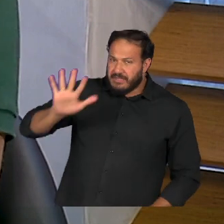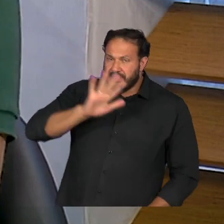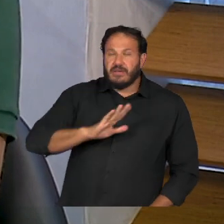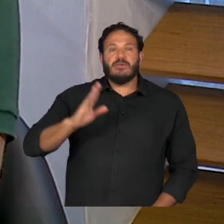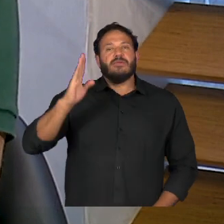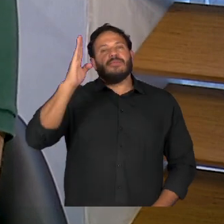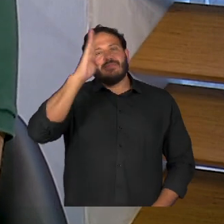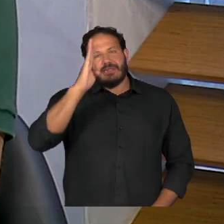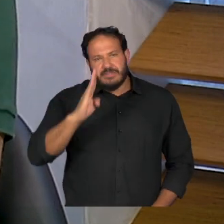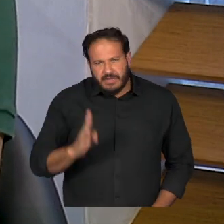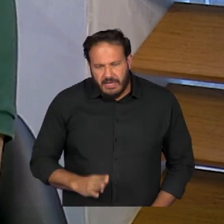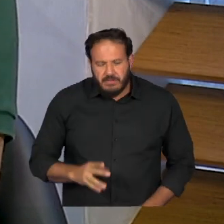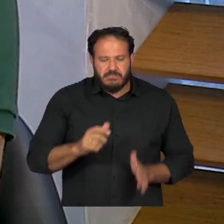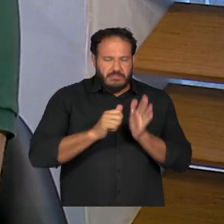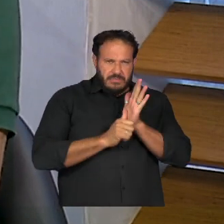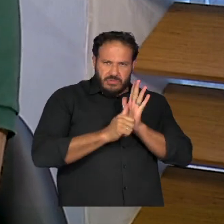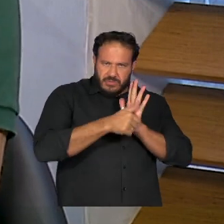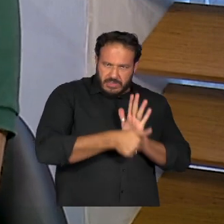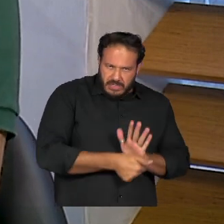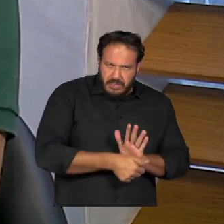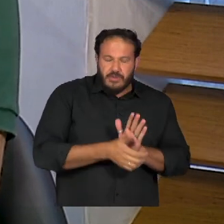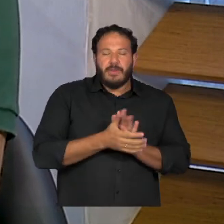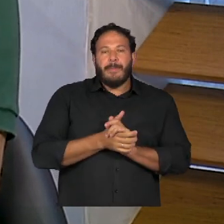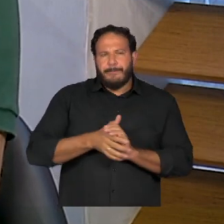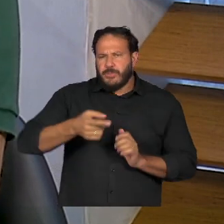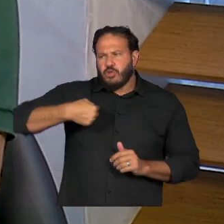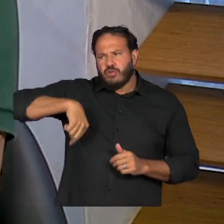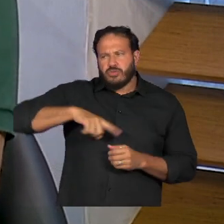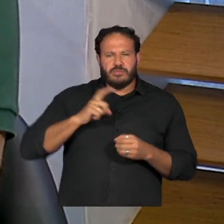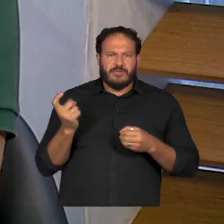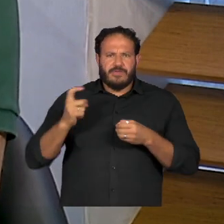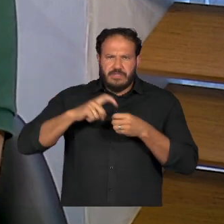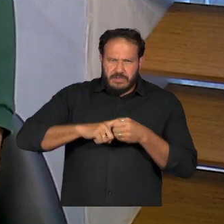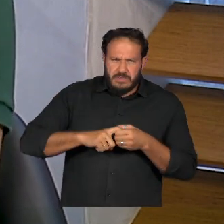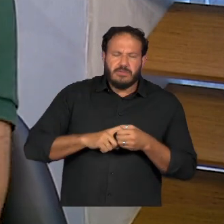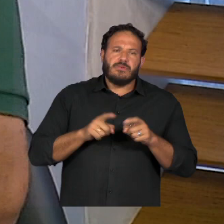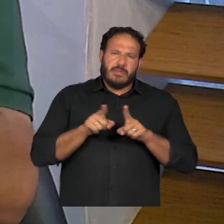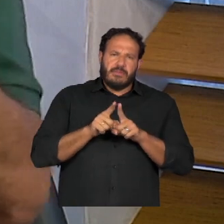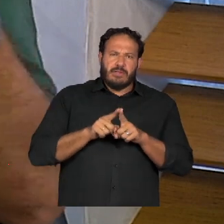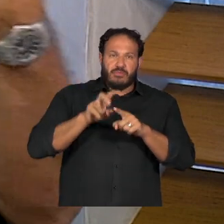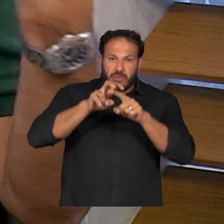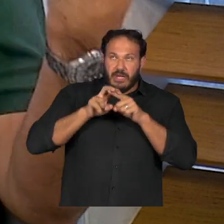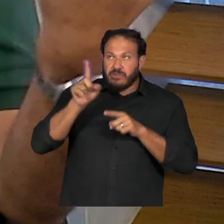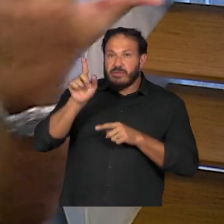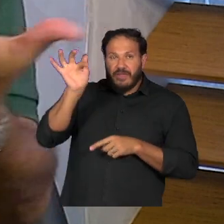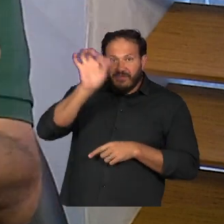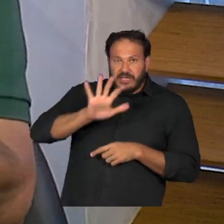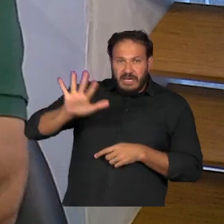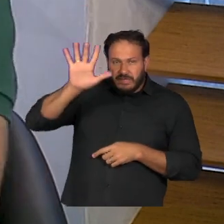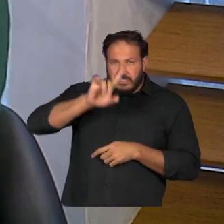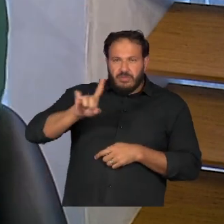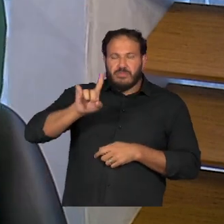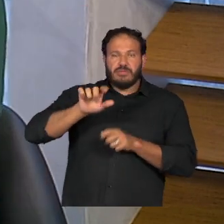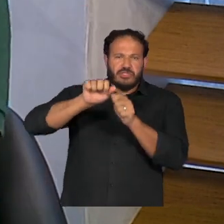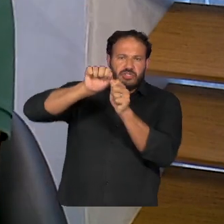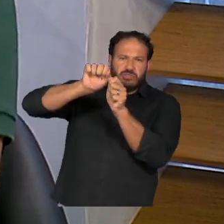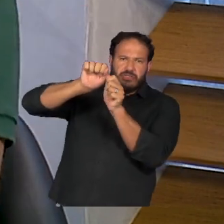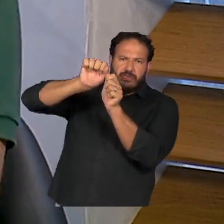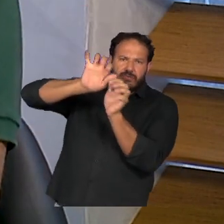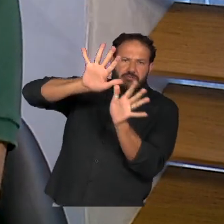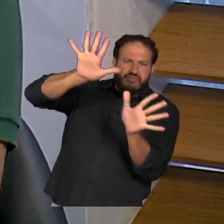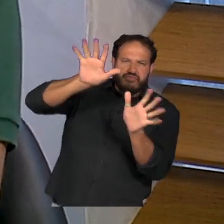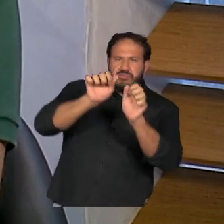associação da sidão eh e através da Federação nós temos esses contatos